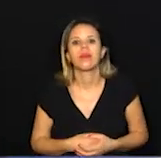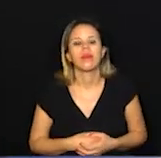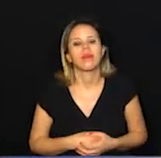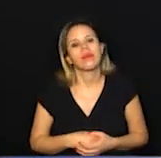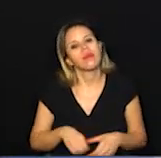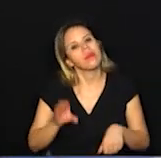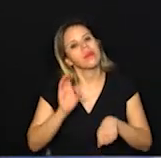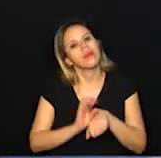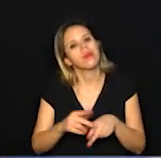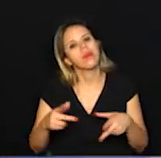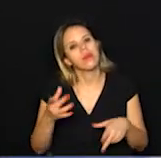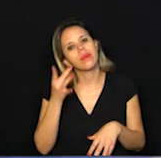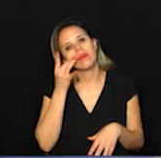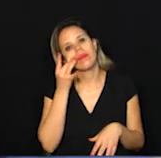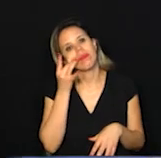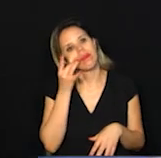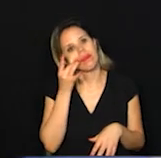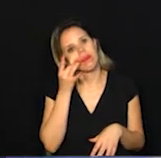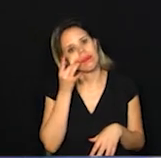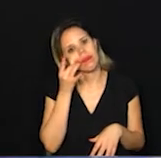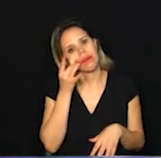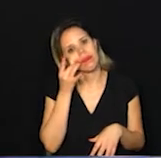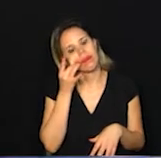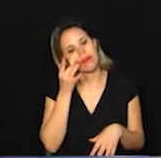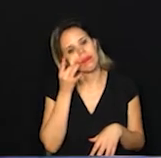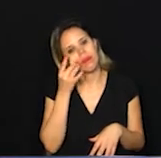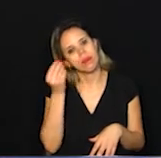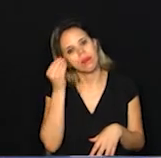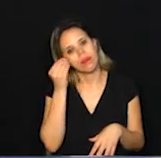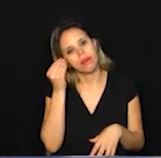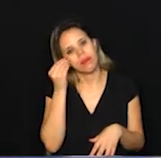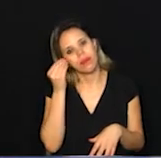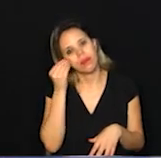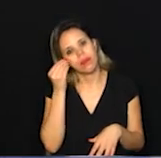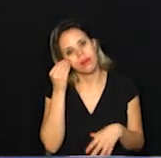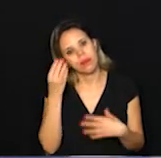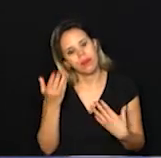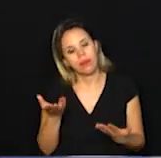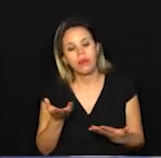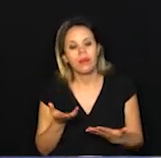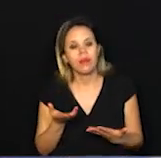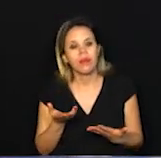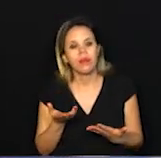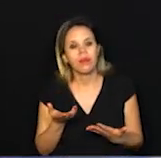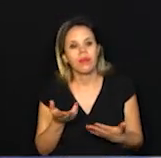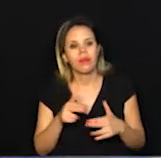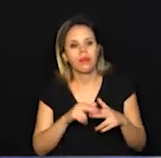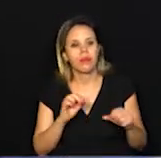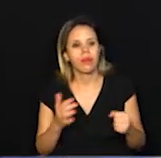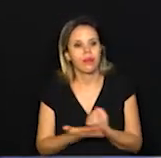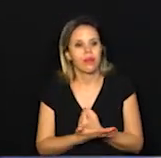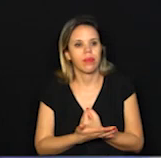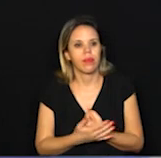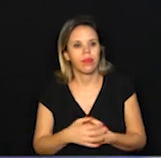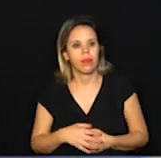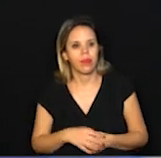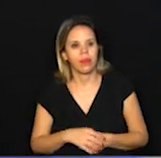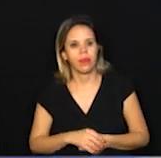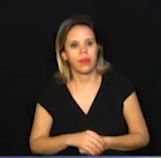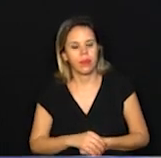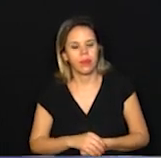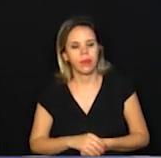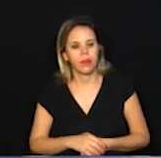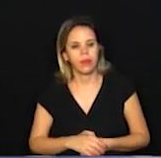cursos presenciais. A princípio a gente vai tentar, se não por causa da pandemia a gente